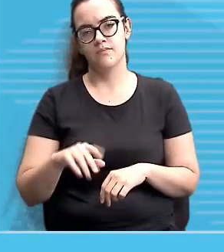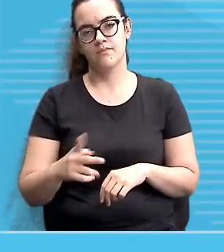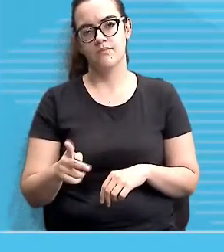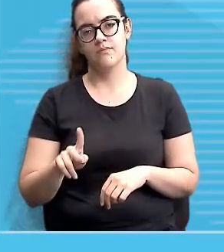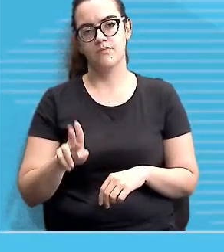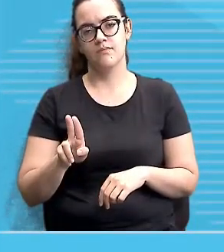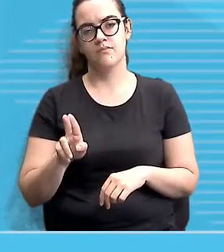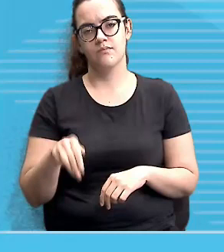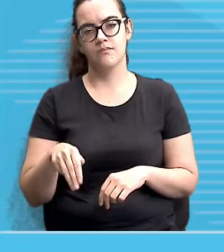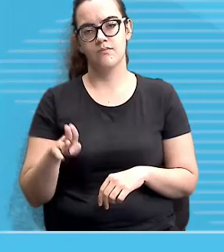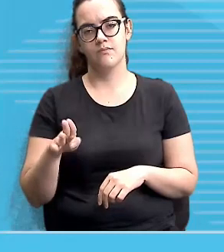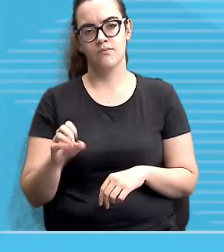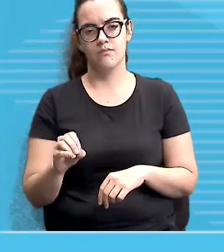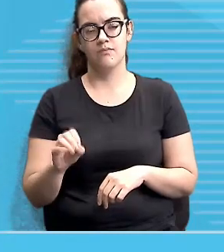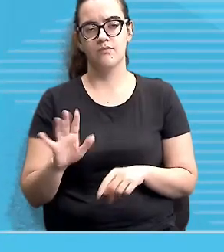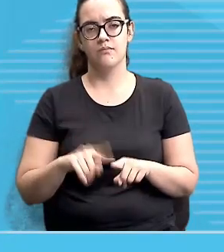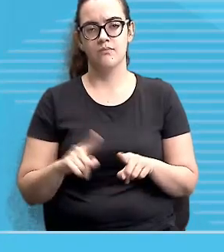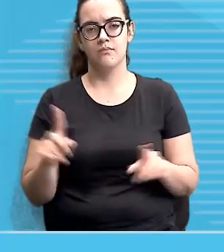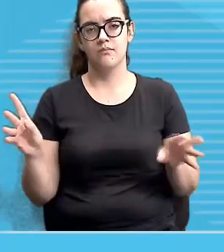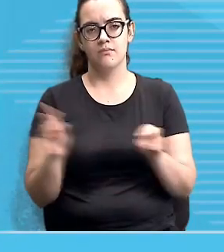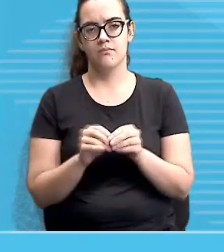e bora lá 0,031